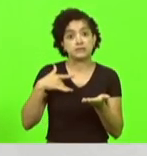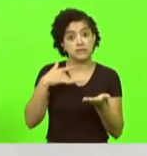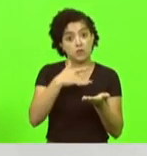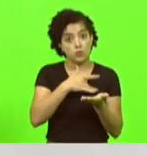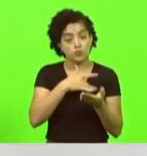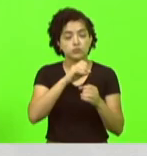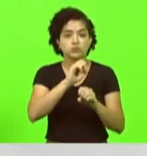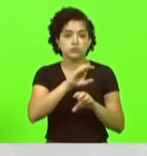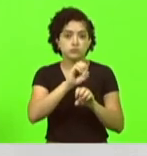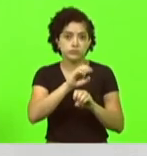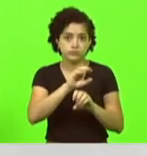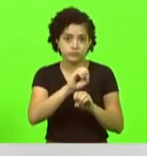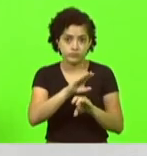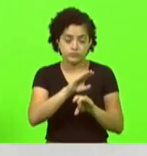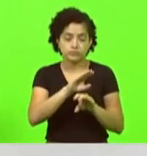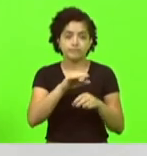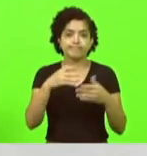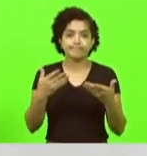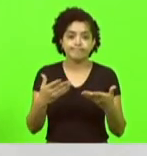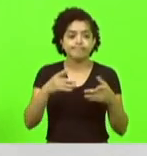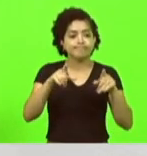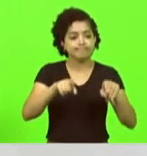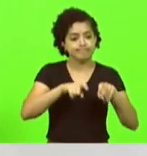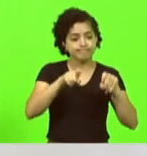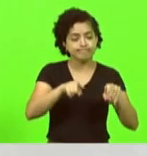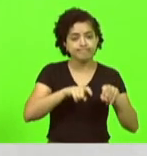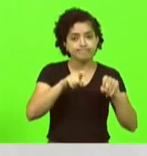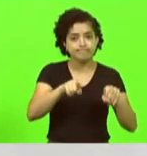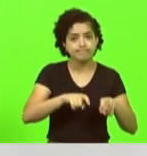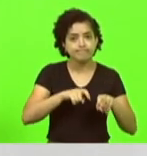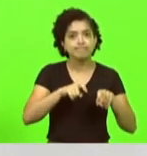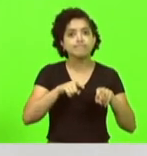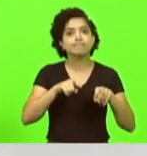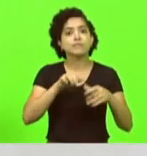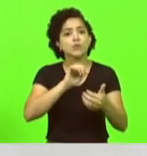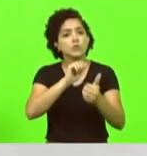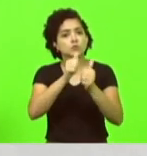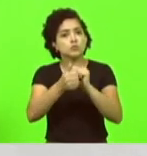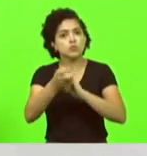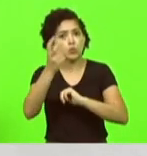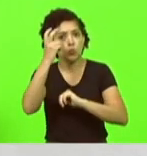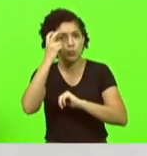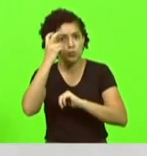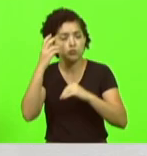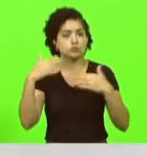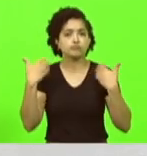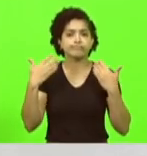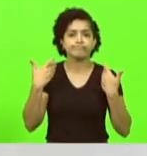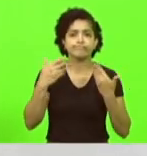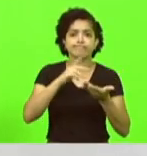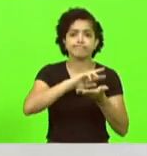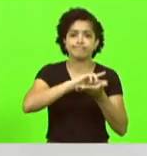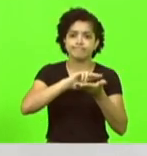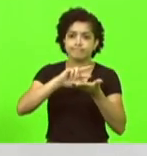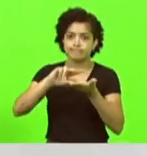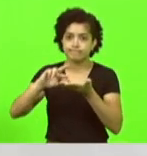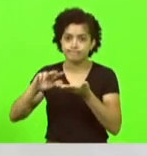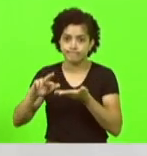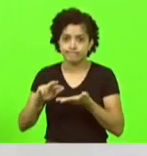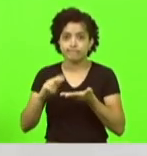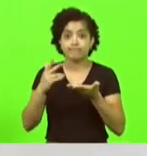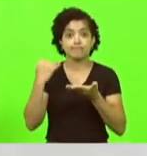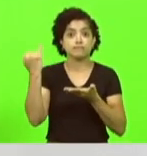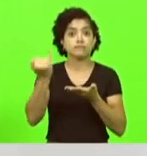educação agricultura Esporte cultura lazer e tantas outras áreas assim